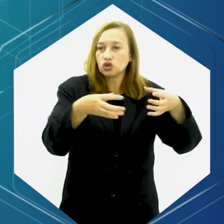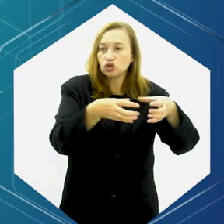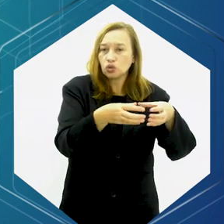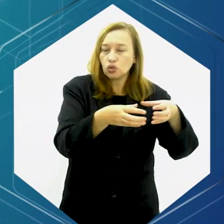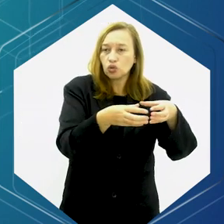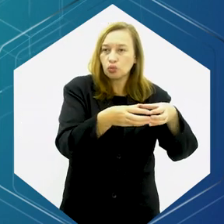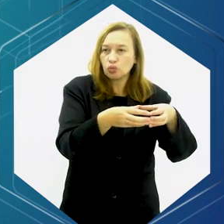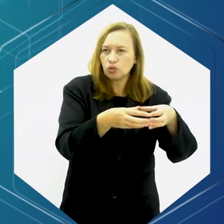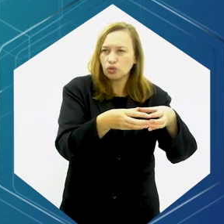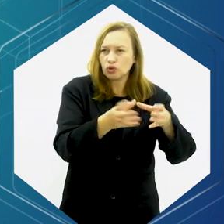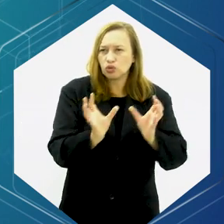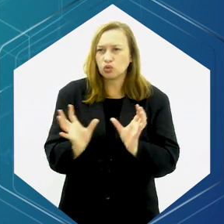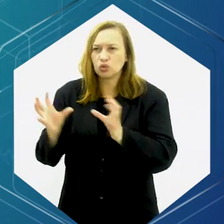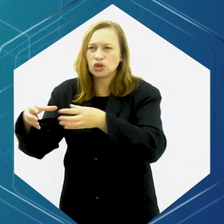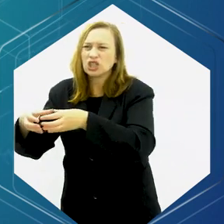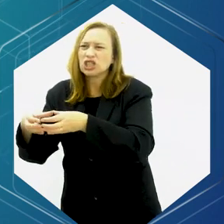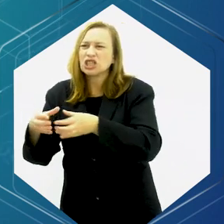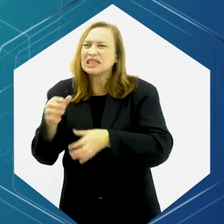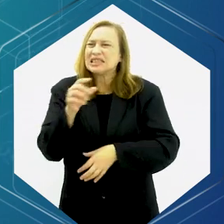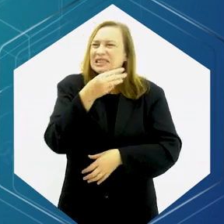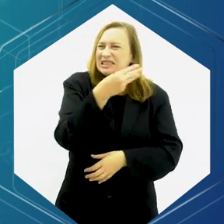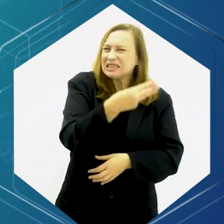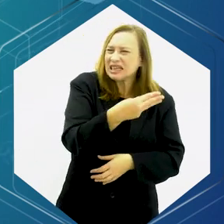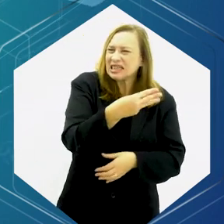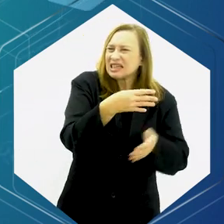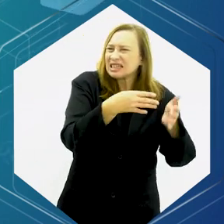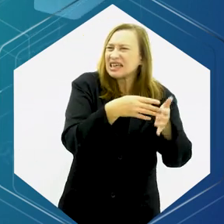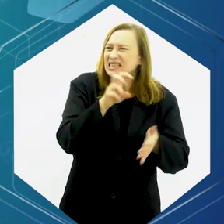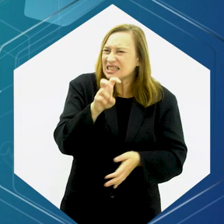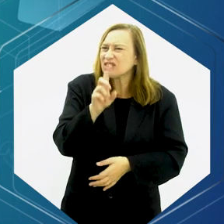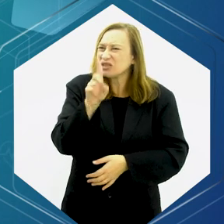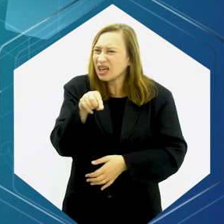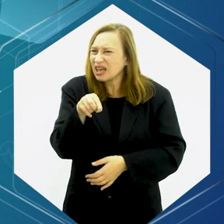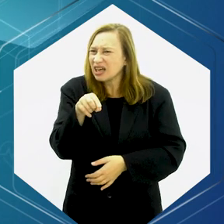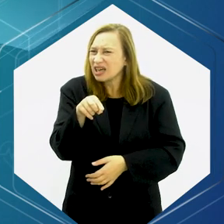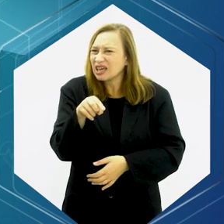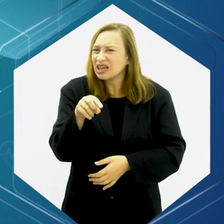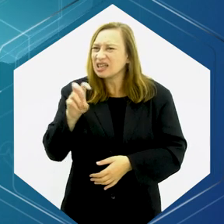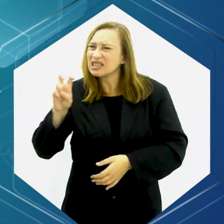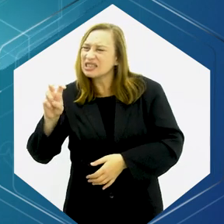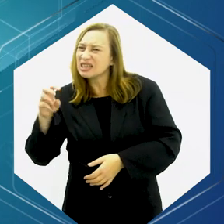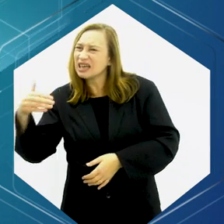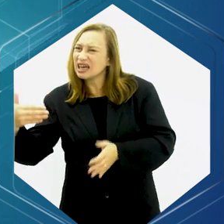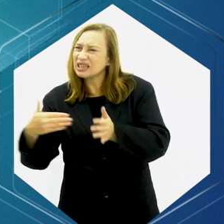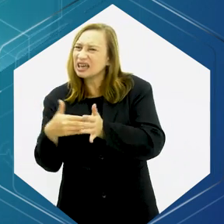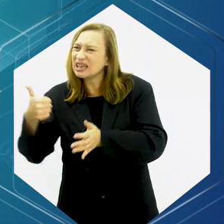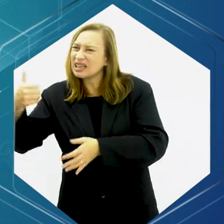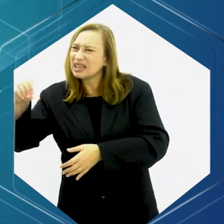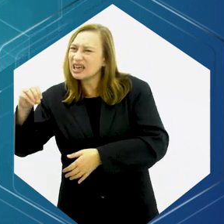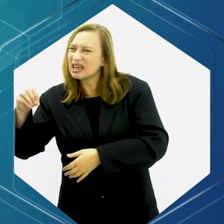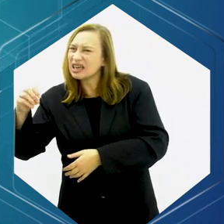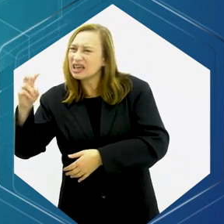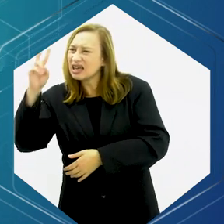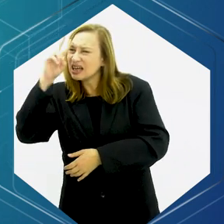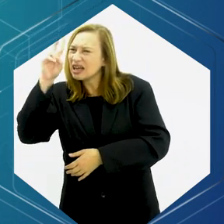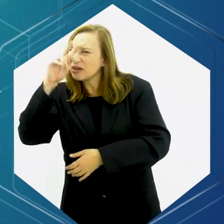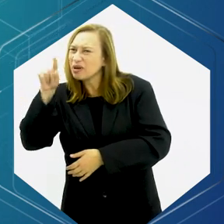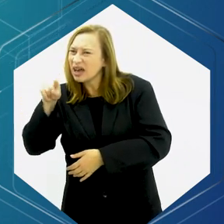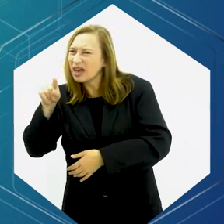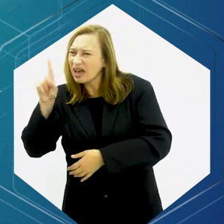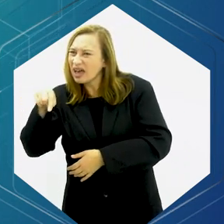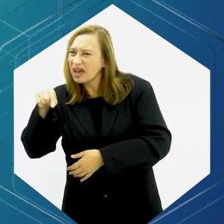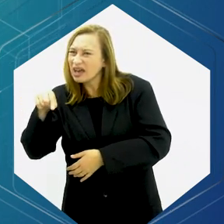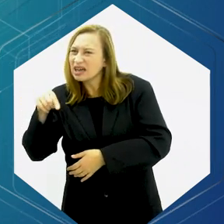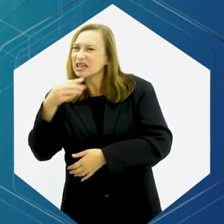dos grupos de crianças eh como é de três a cinco né e de c a 10 como me recorda por